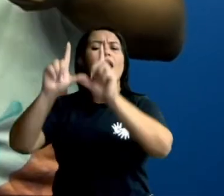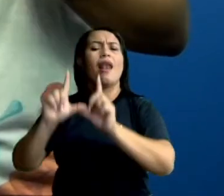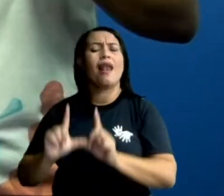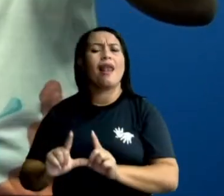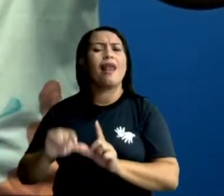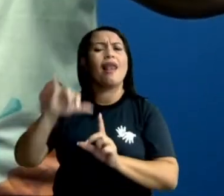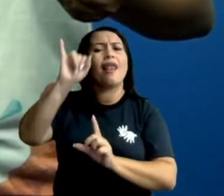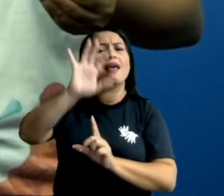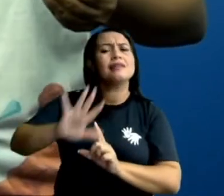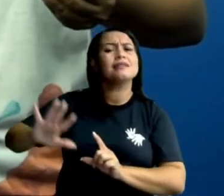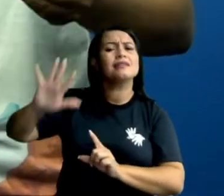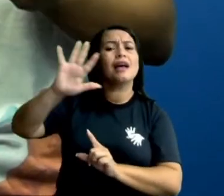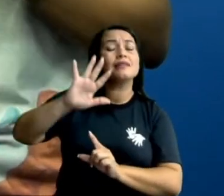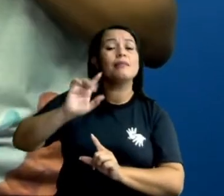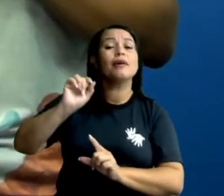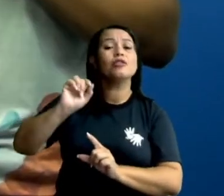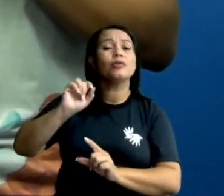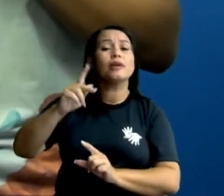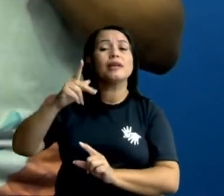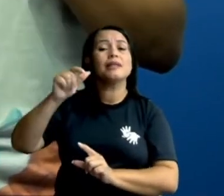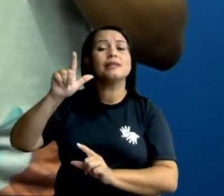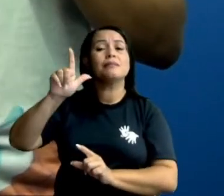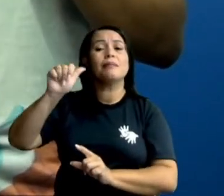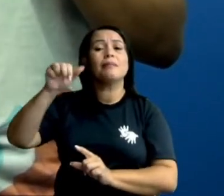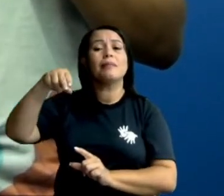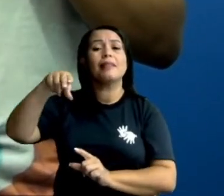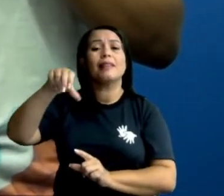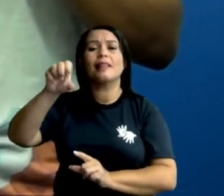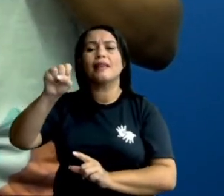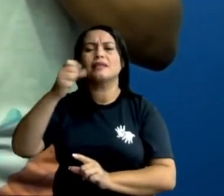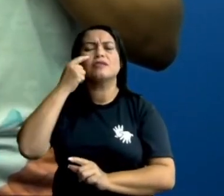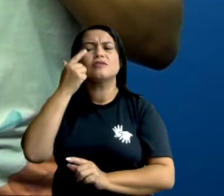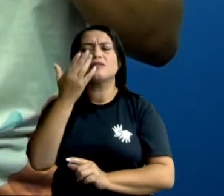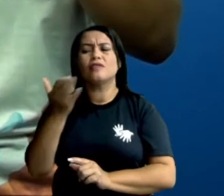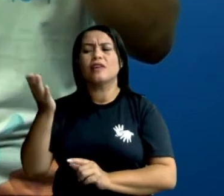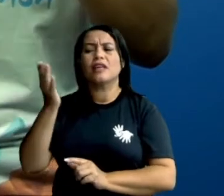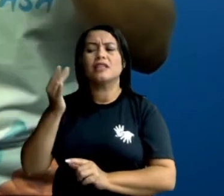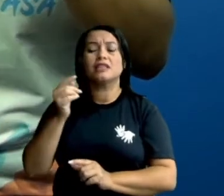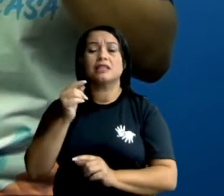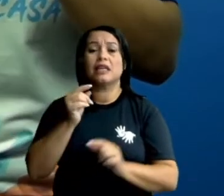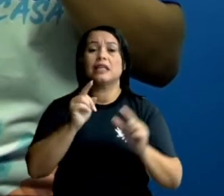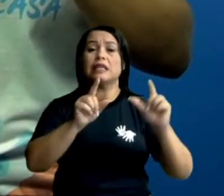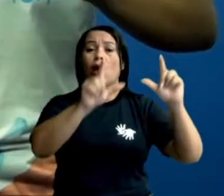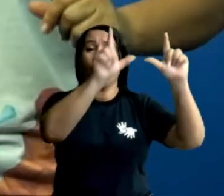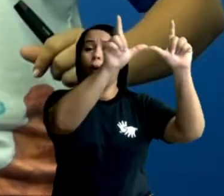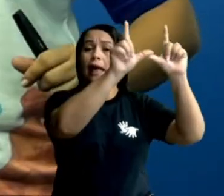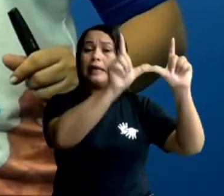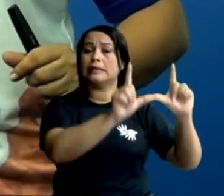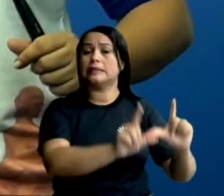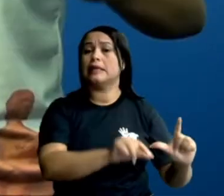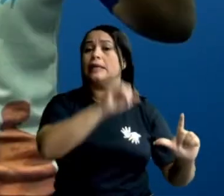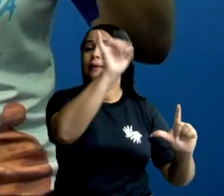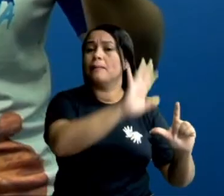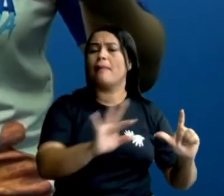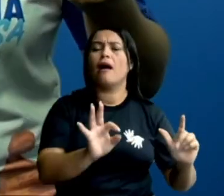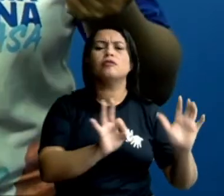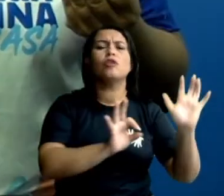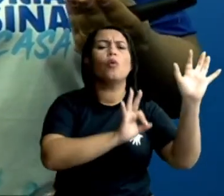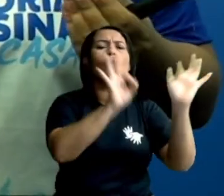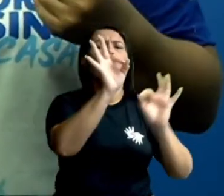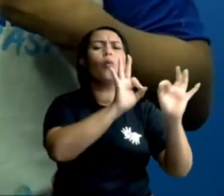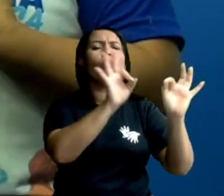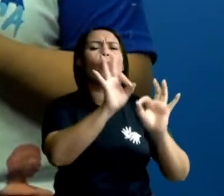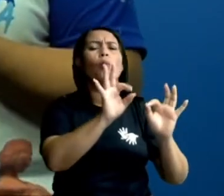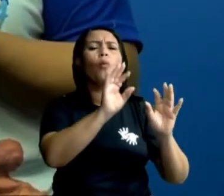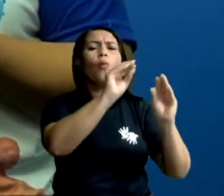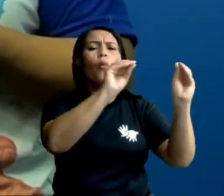nessas formas planas, essa figura, ela foi desmontada. A casa